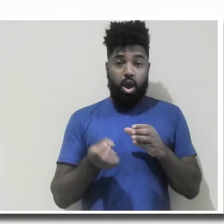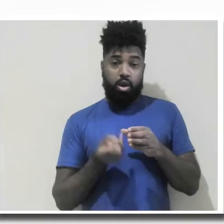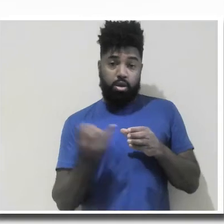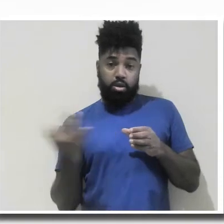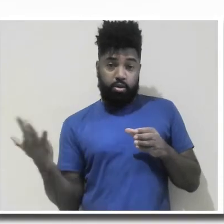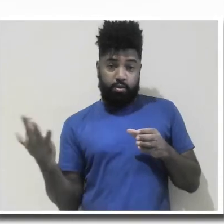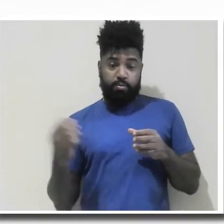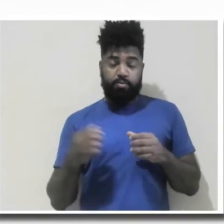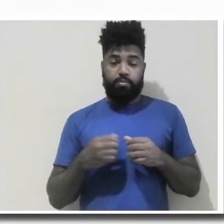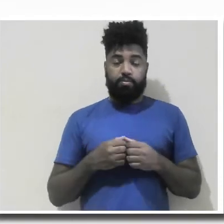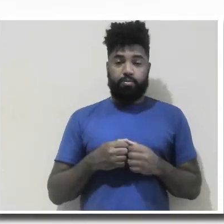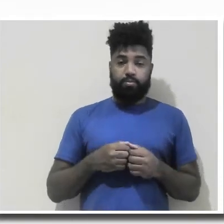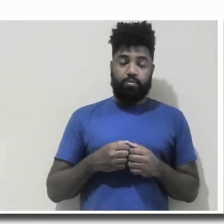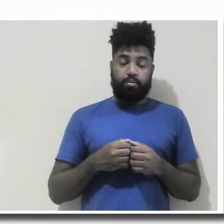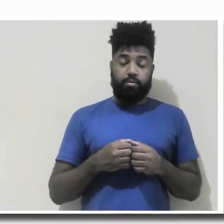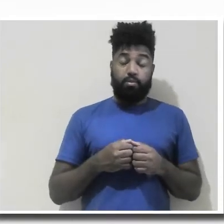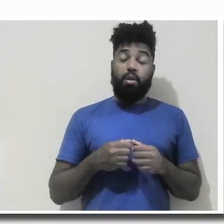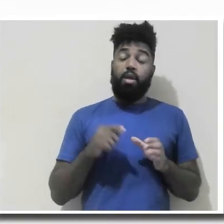do conjunto de elementos,